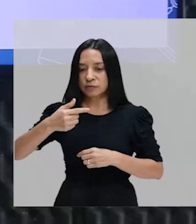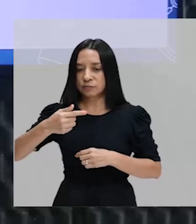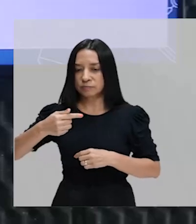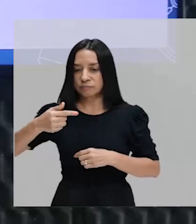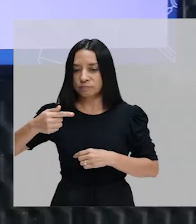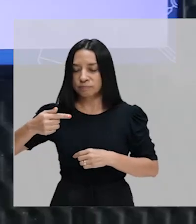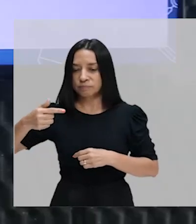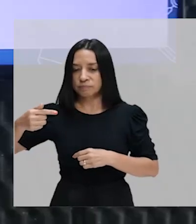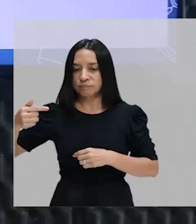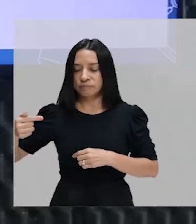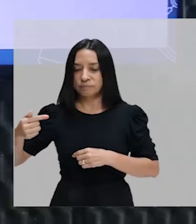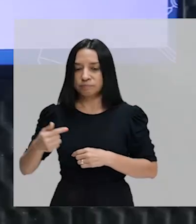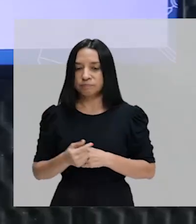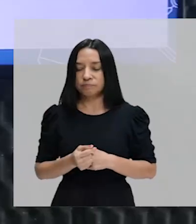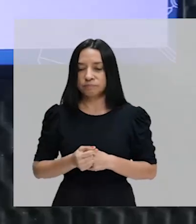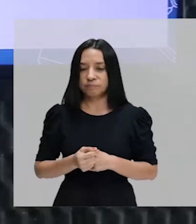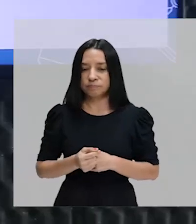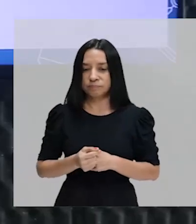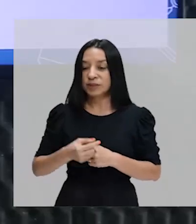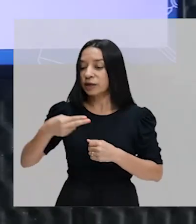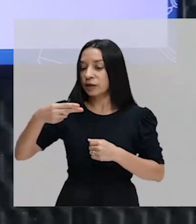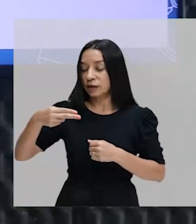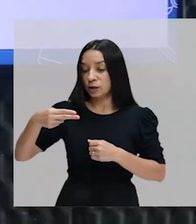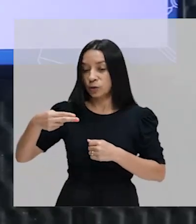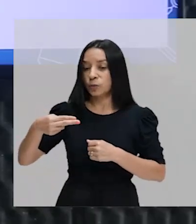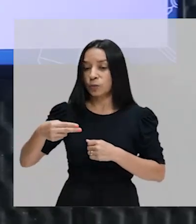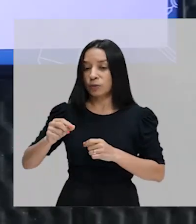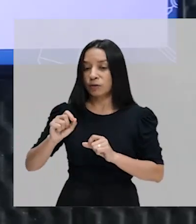barra. 0,7 barra é a mesma coisa que